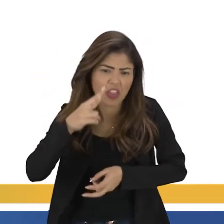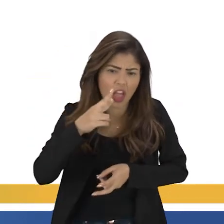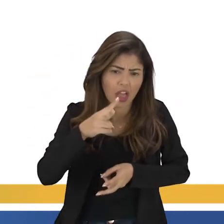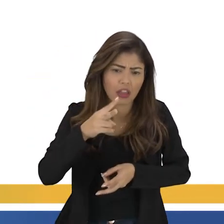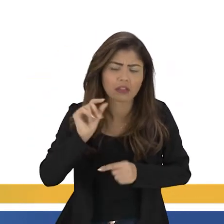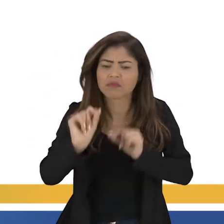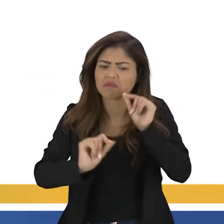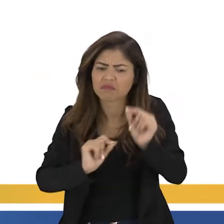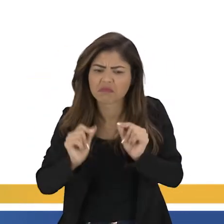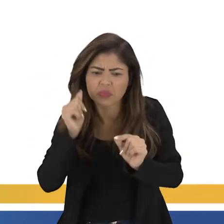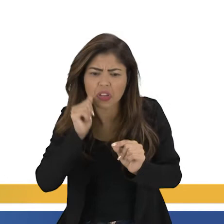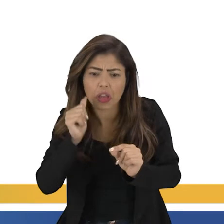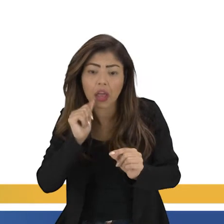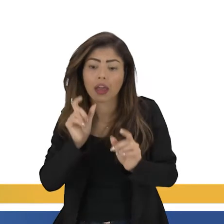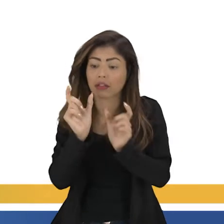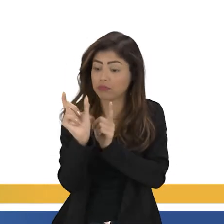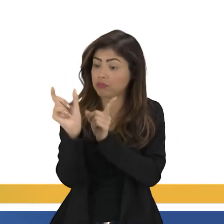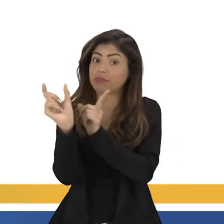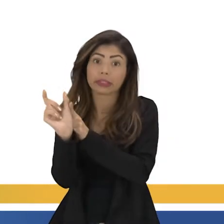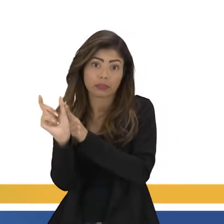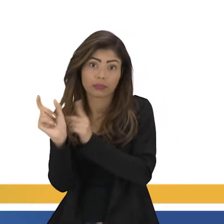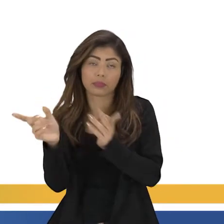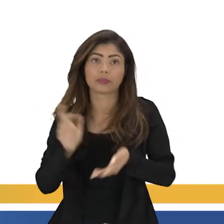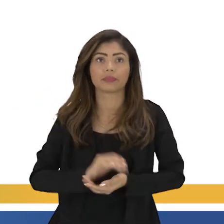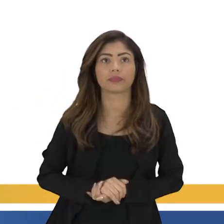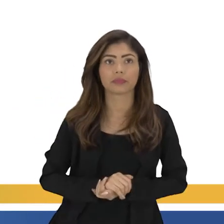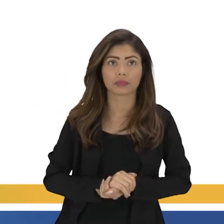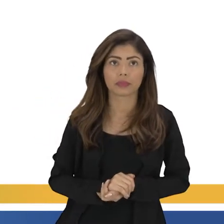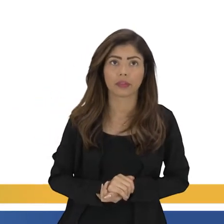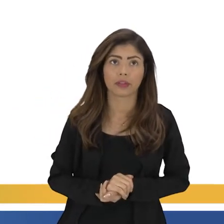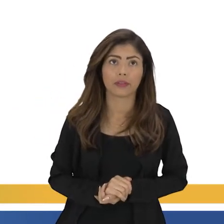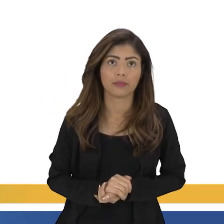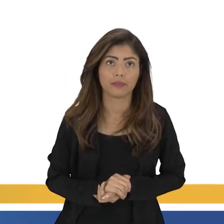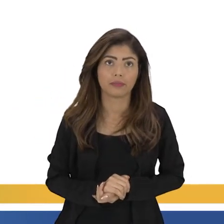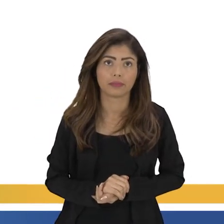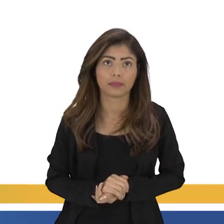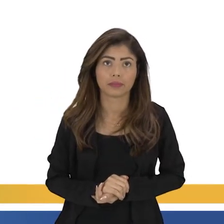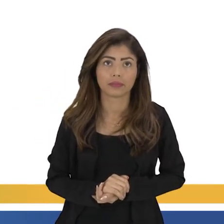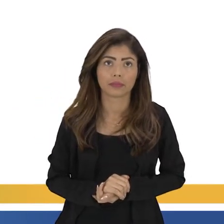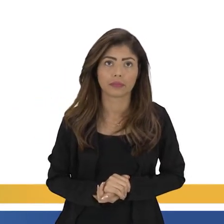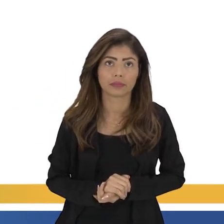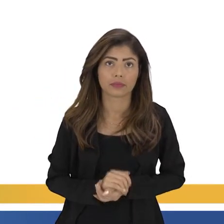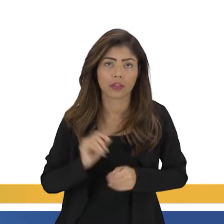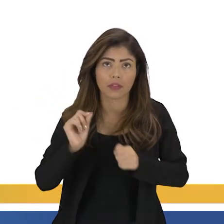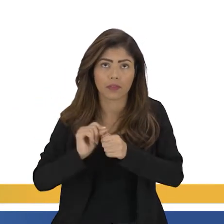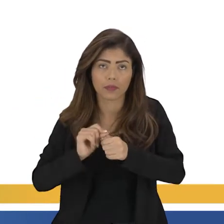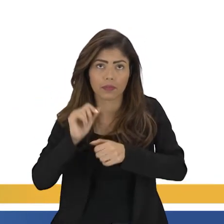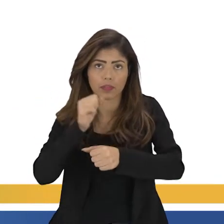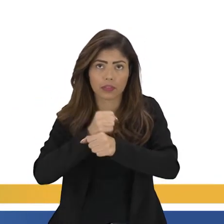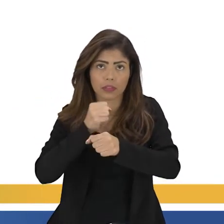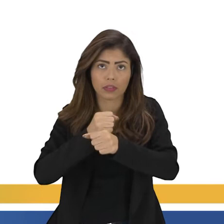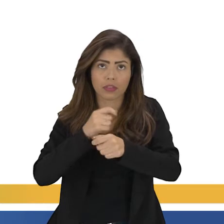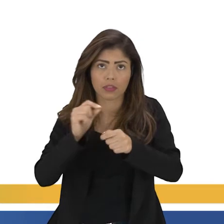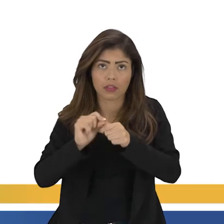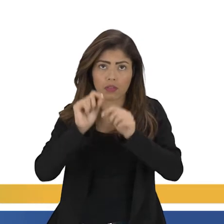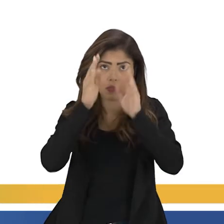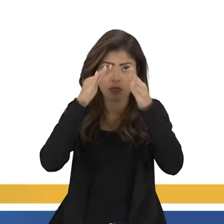tan, espacio, ok? 3. Intenta reconstruir un